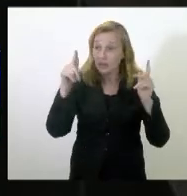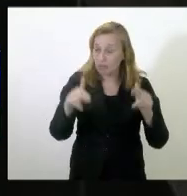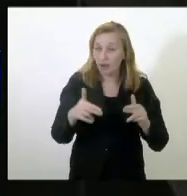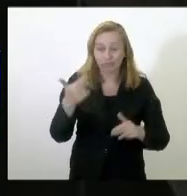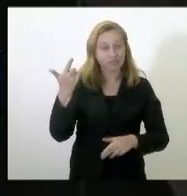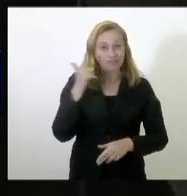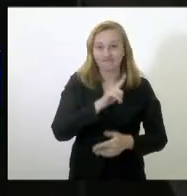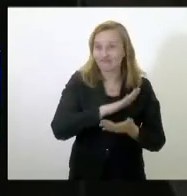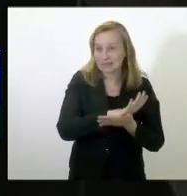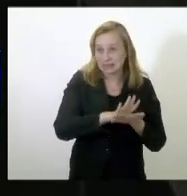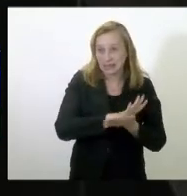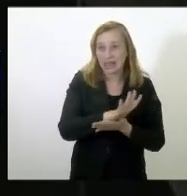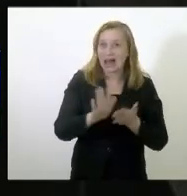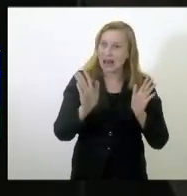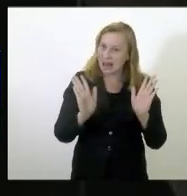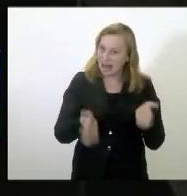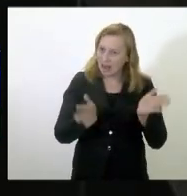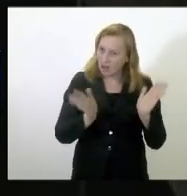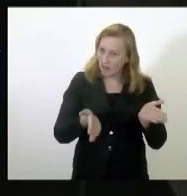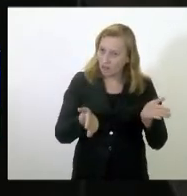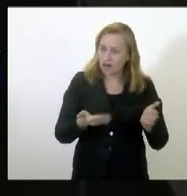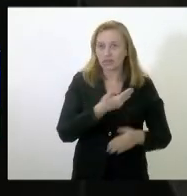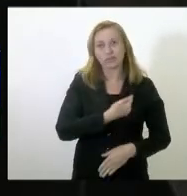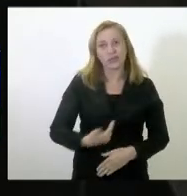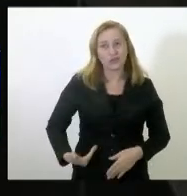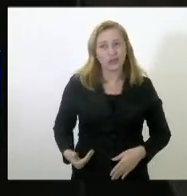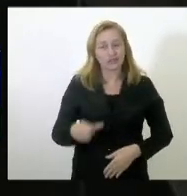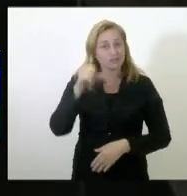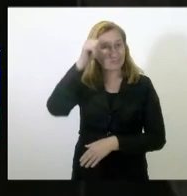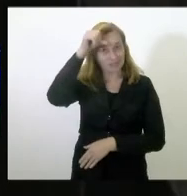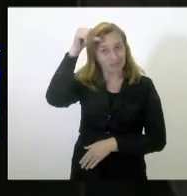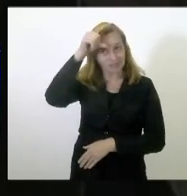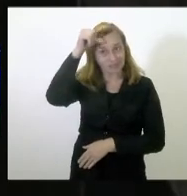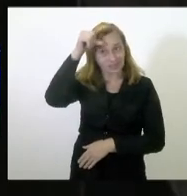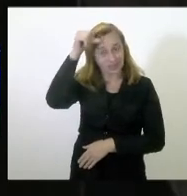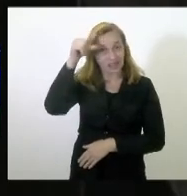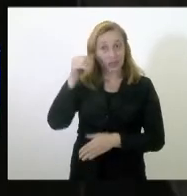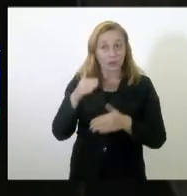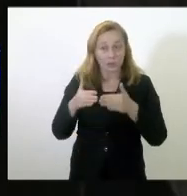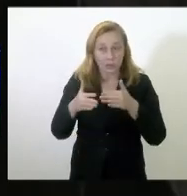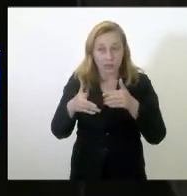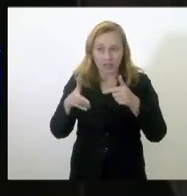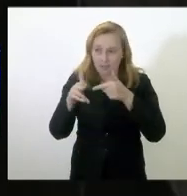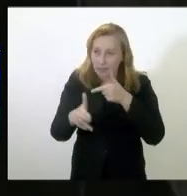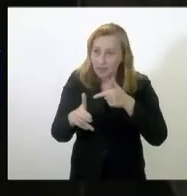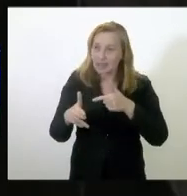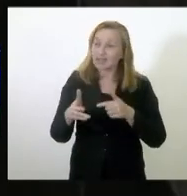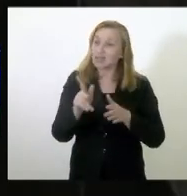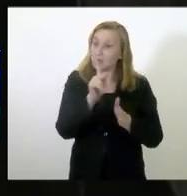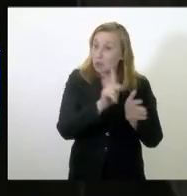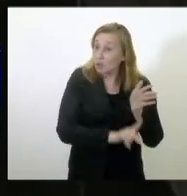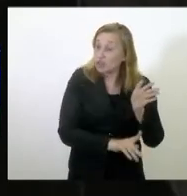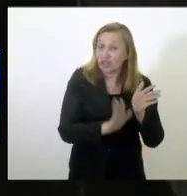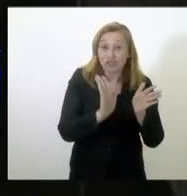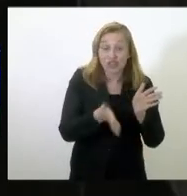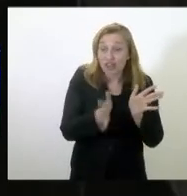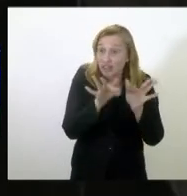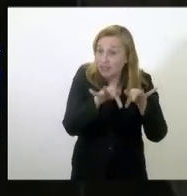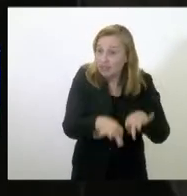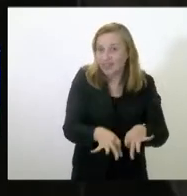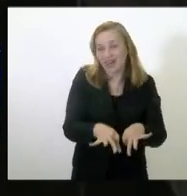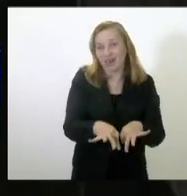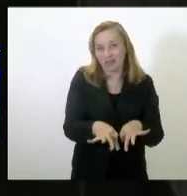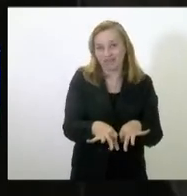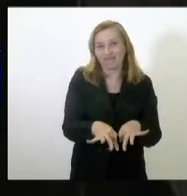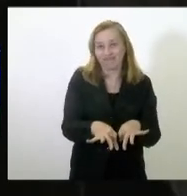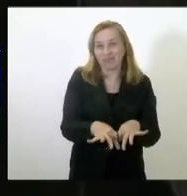conseguimos. Agora, no governo Cláudio Castro, esse projeto já está na sua finalização.